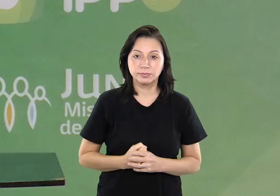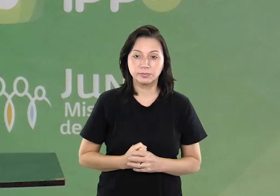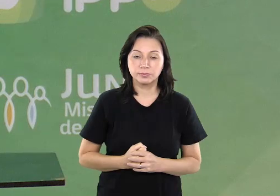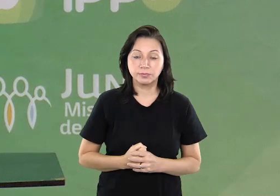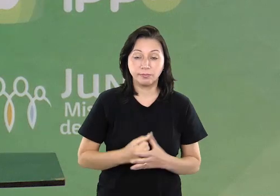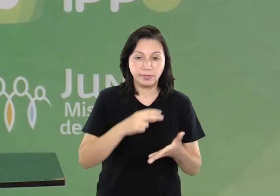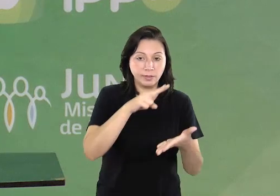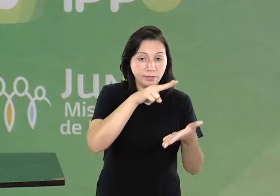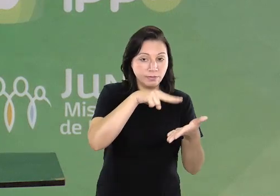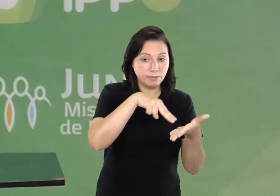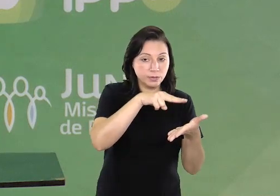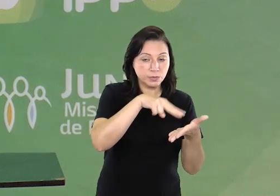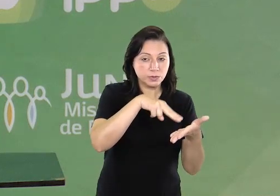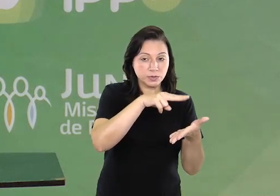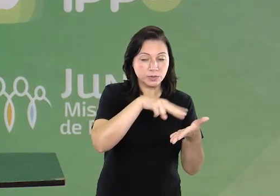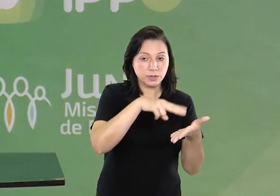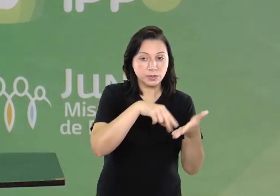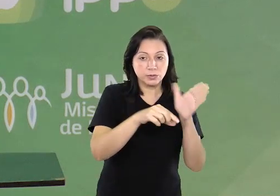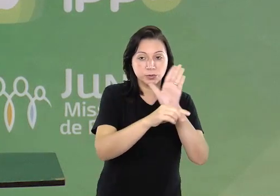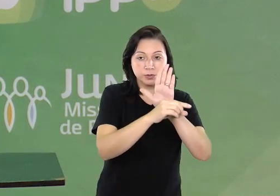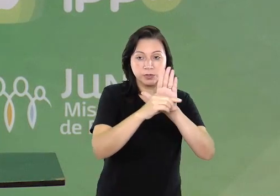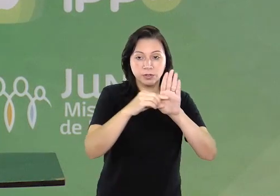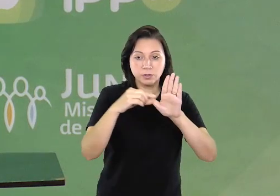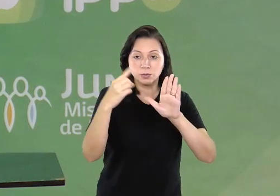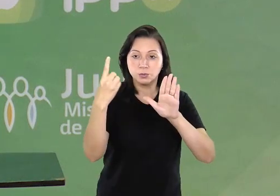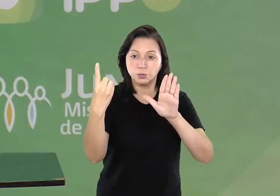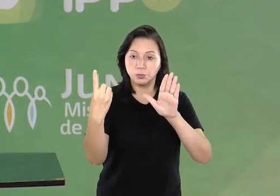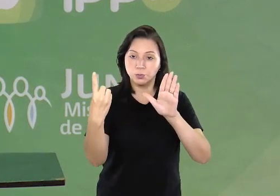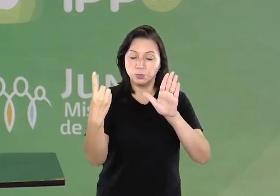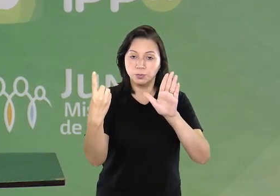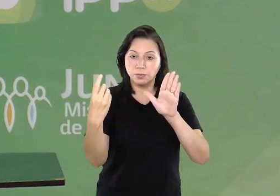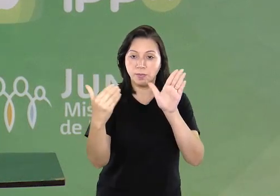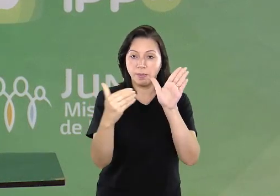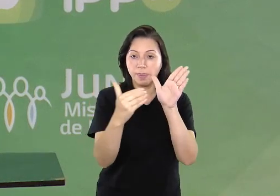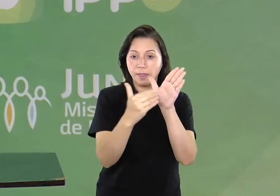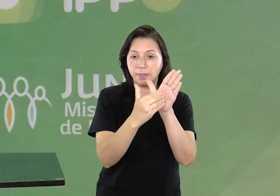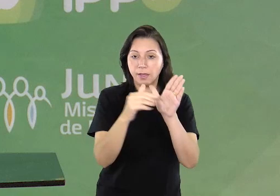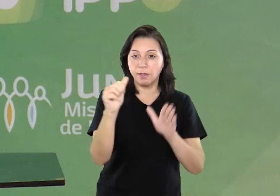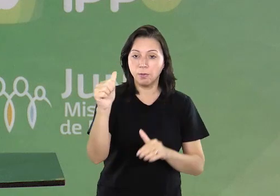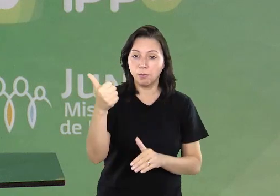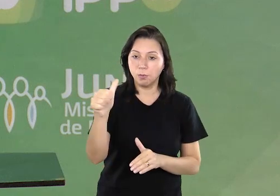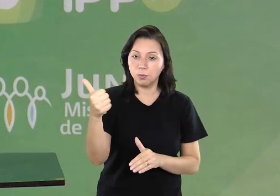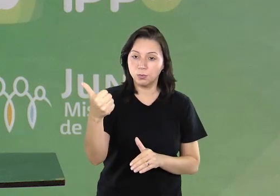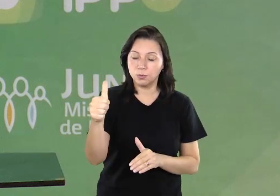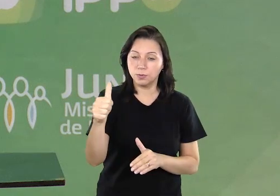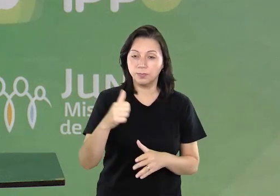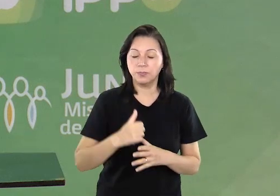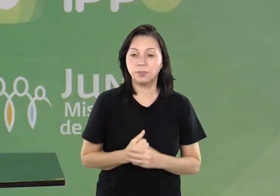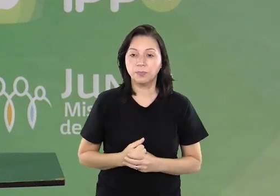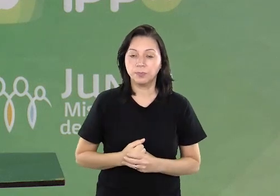e faremos a leitura do verso 1 ao verso 11